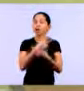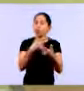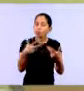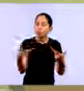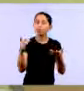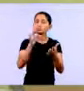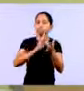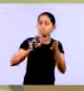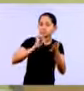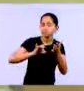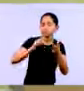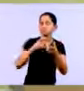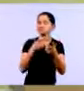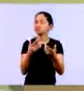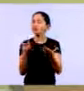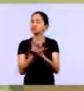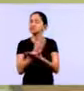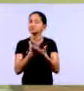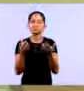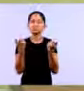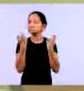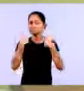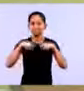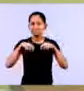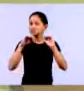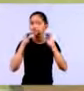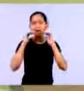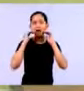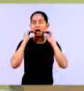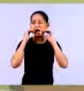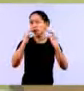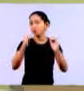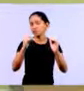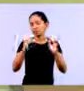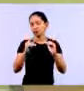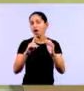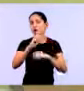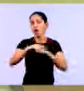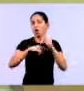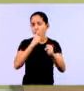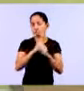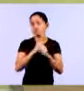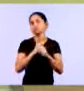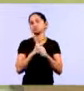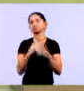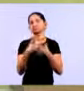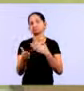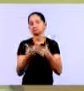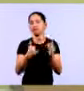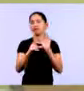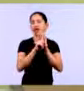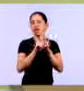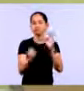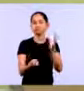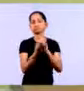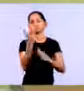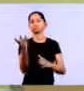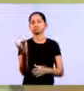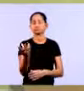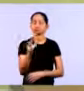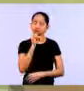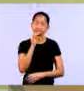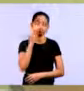deverão necessariamente respeitar totalmente esses princípios. E aí nós comentamos na aula,